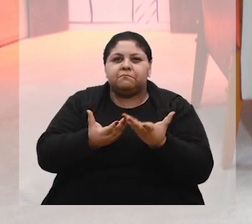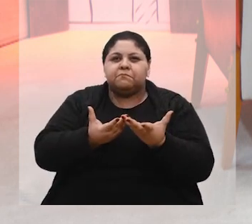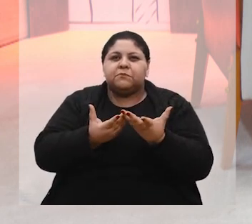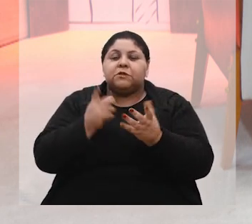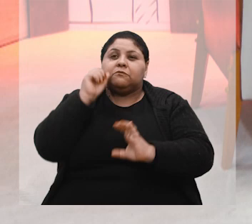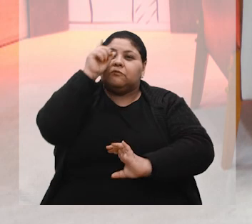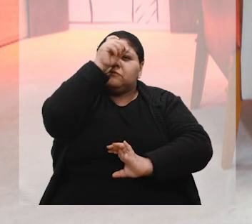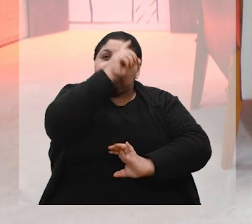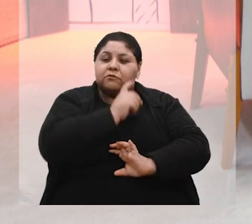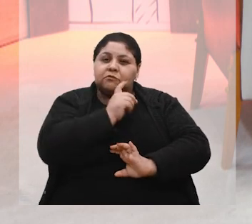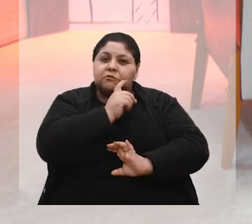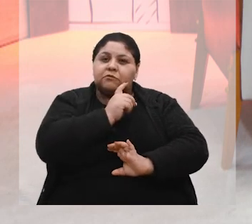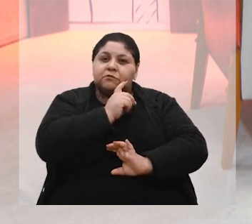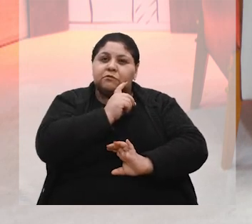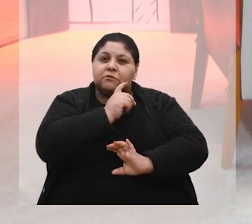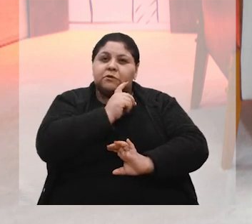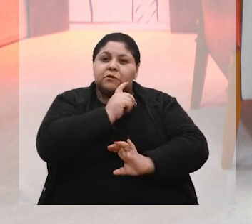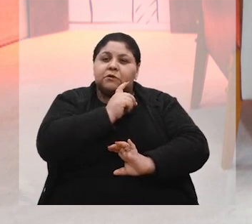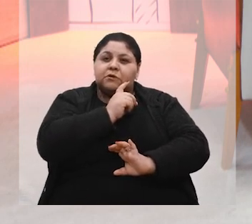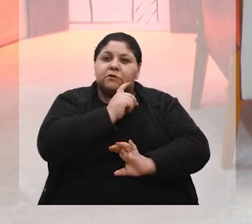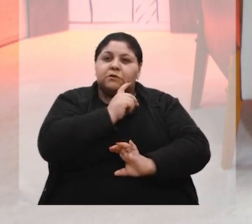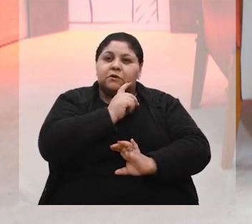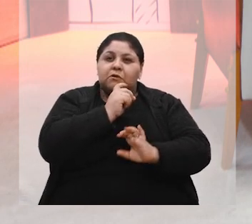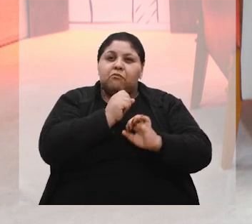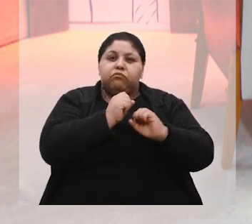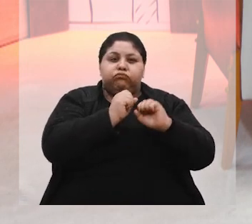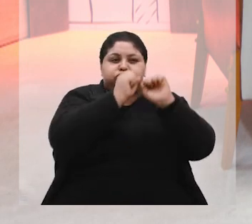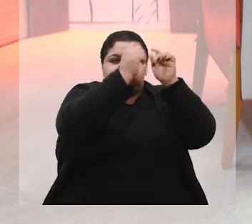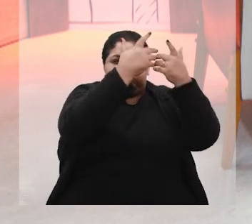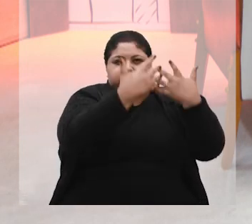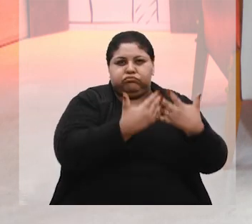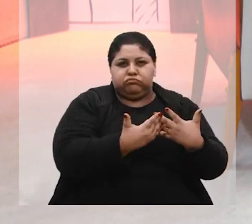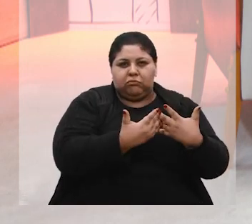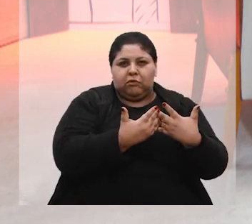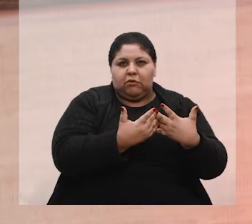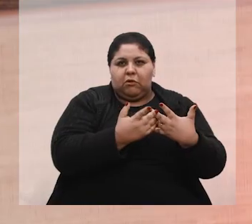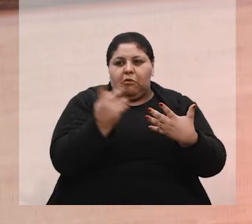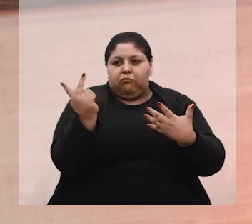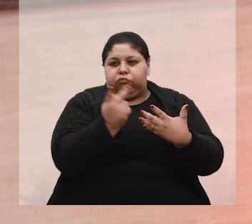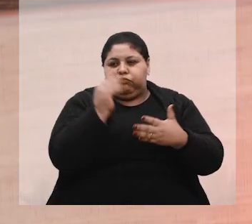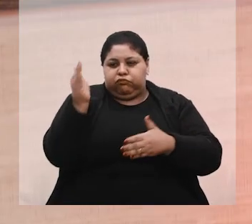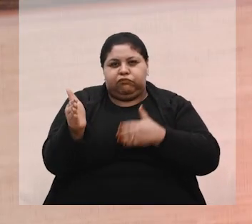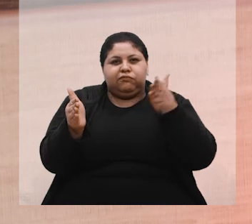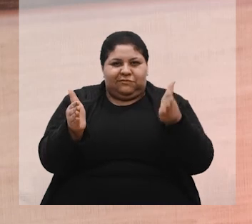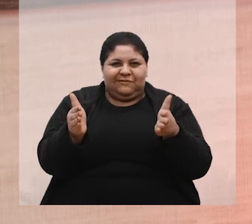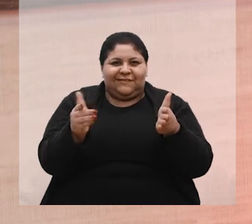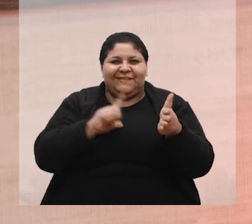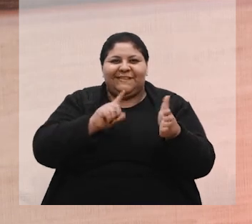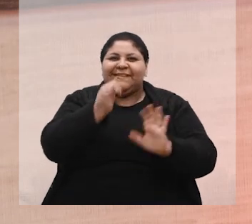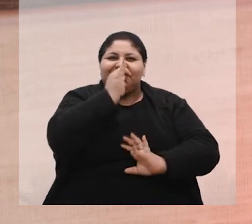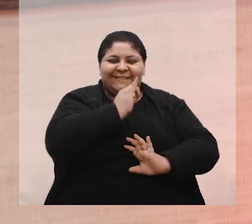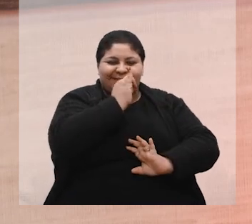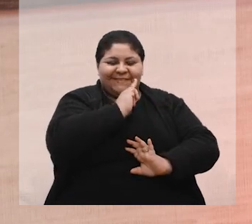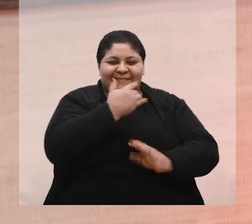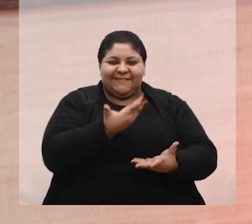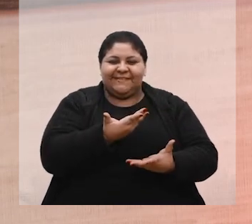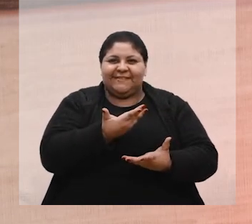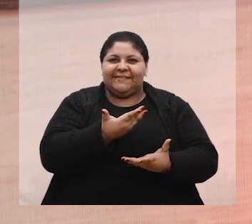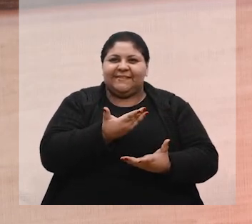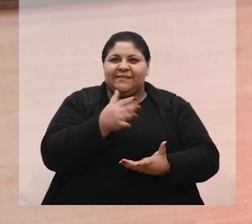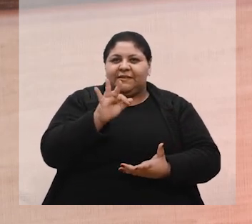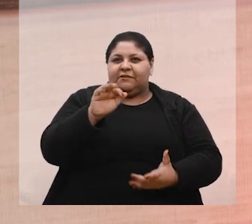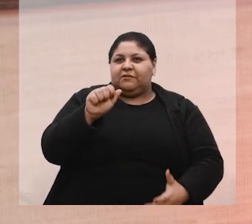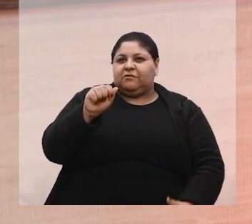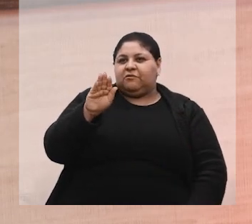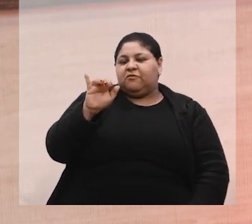eles dificilmente saem disso, refinam por um lado ou por outro. Nós temos aqui, por exemplo, uma citação